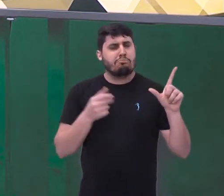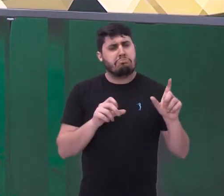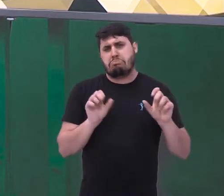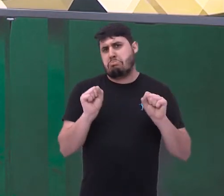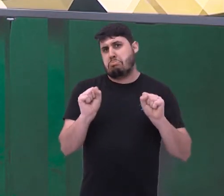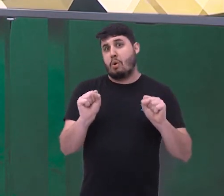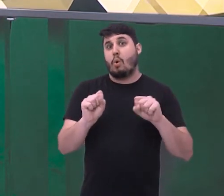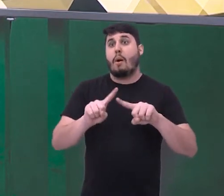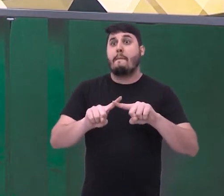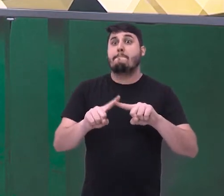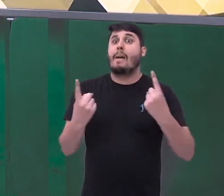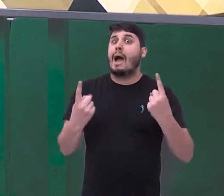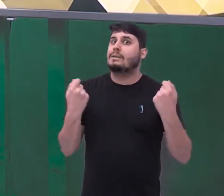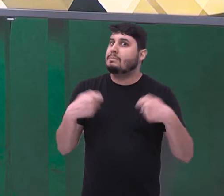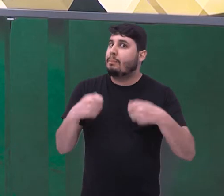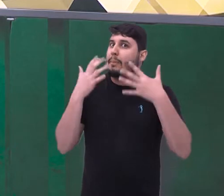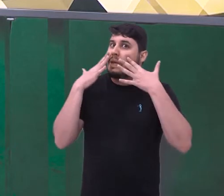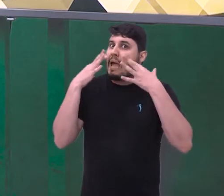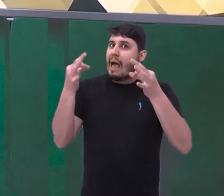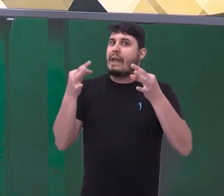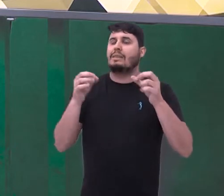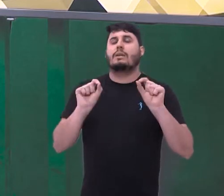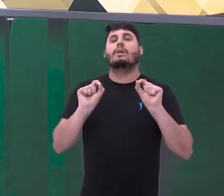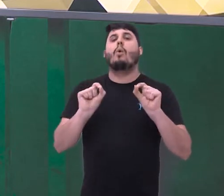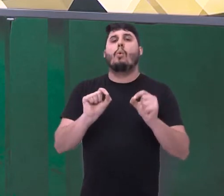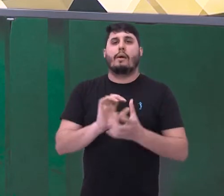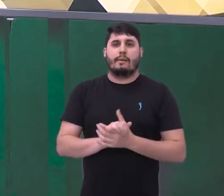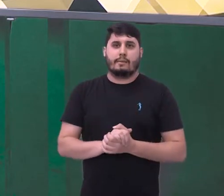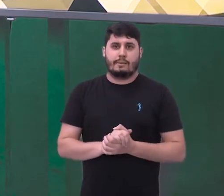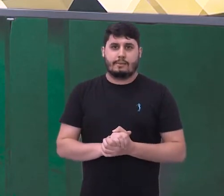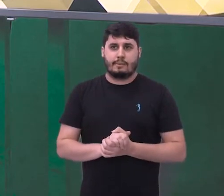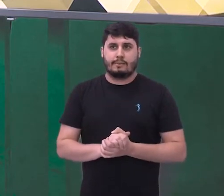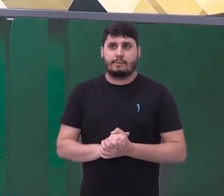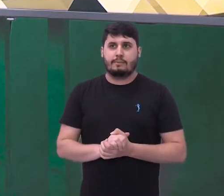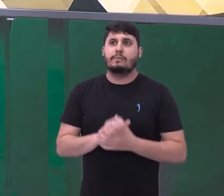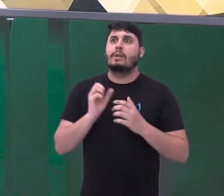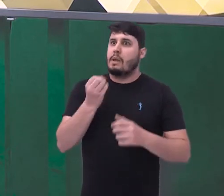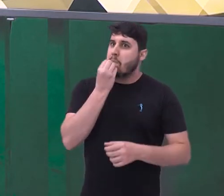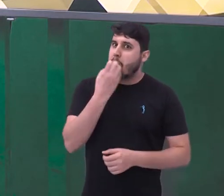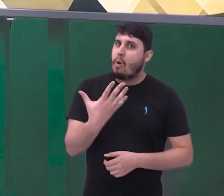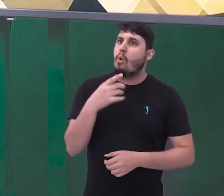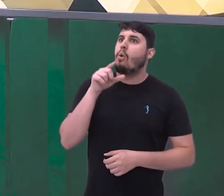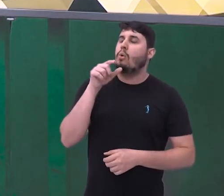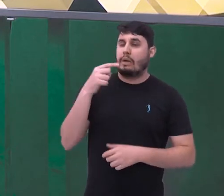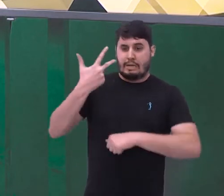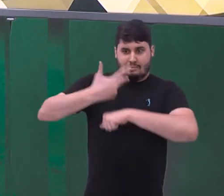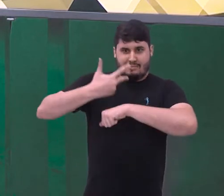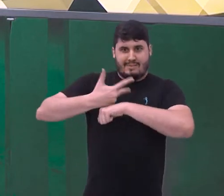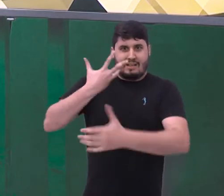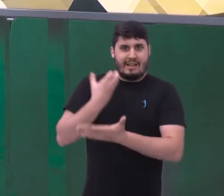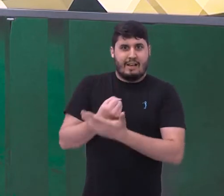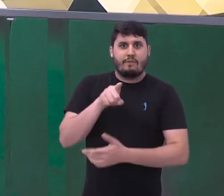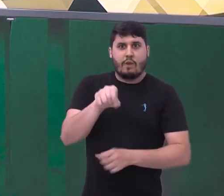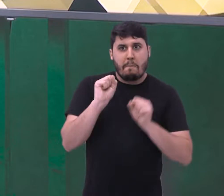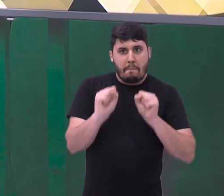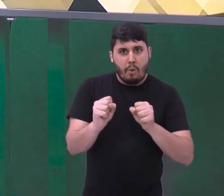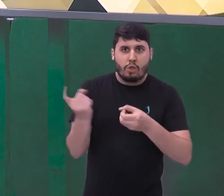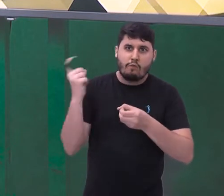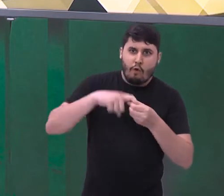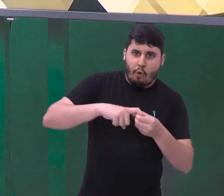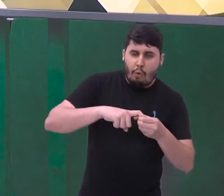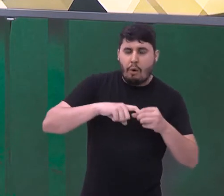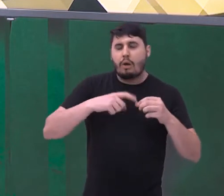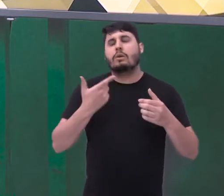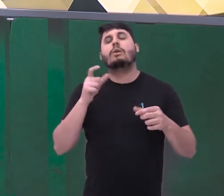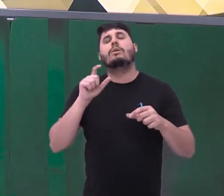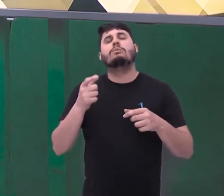Agora, com uma atenção bem especial. Ainda bem que isso está gravado e você pode ir, voltar e voltar. Todas